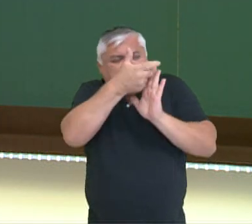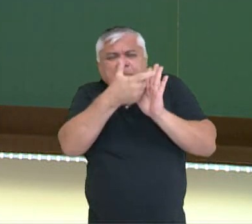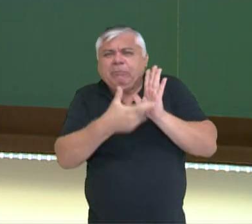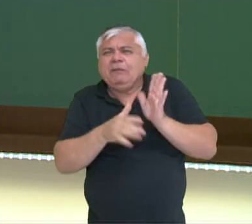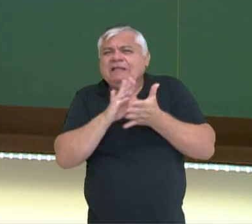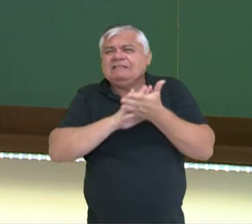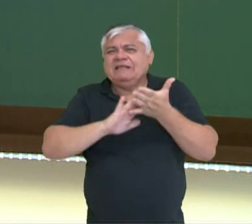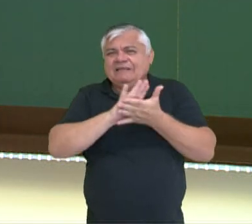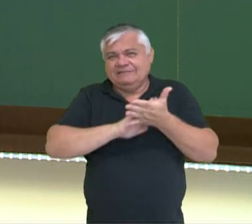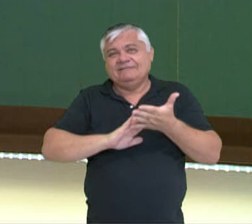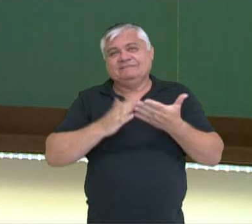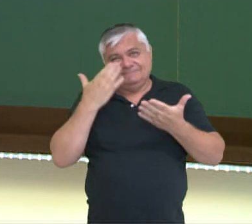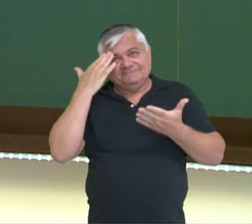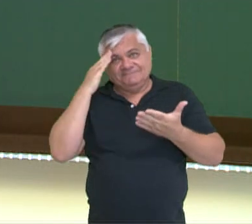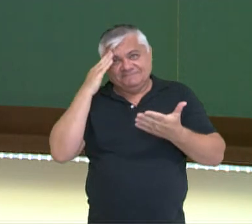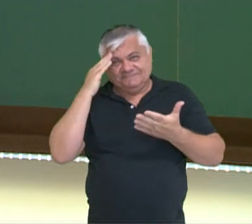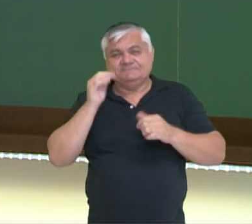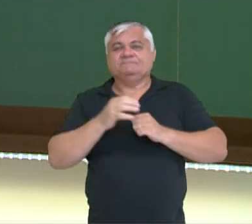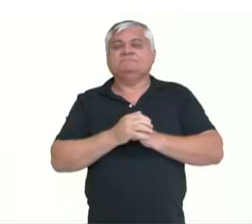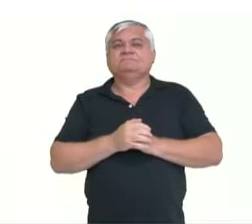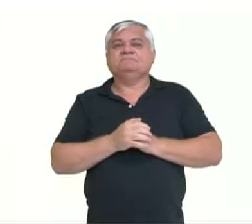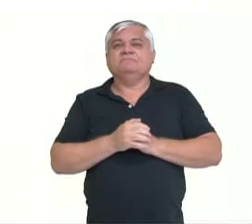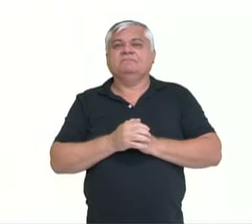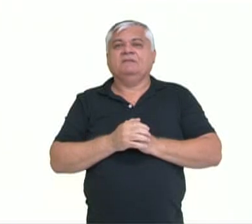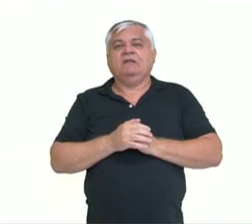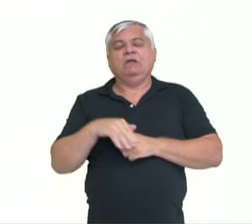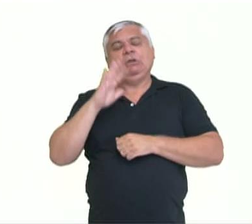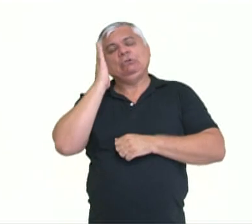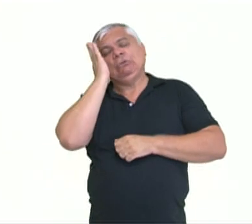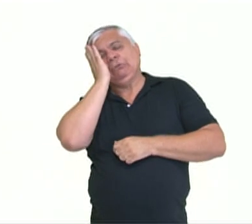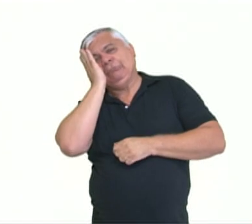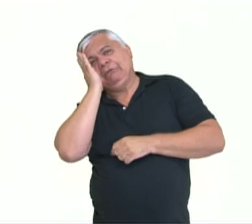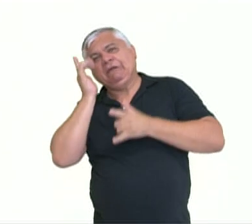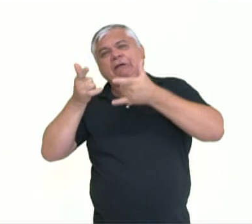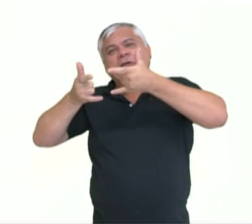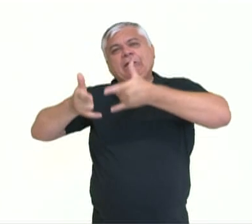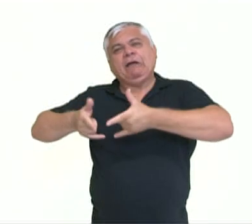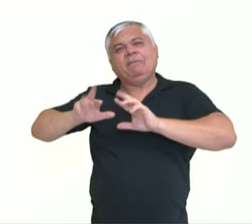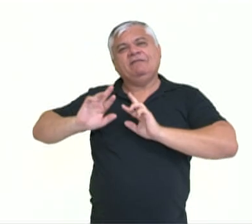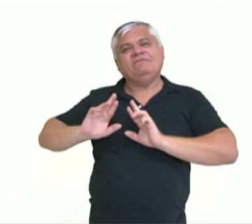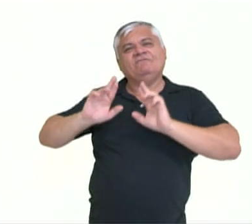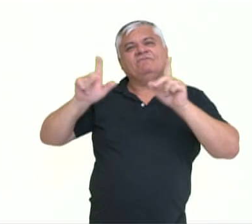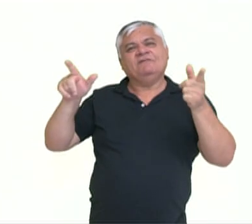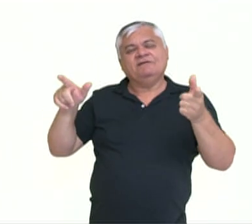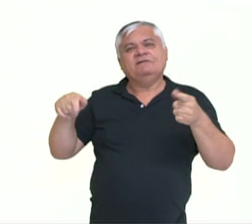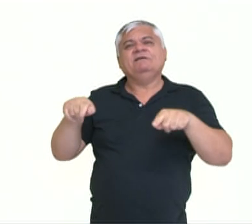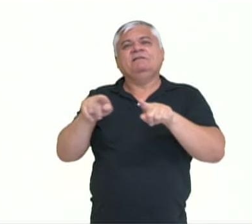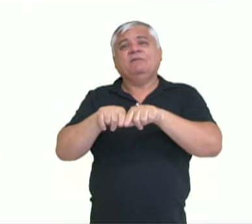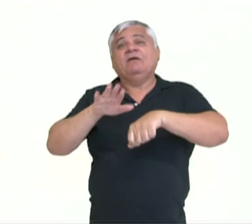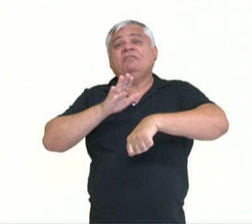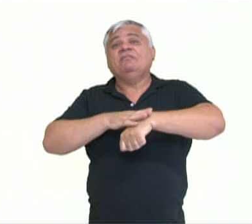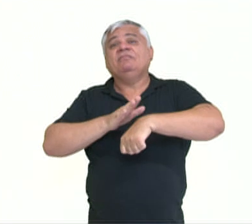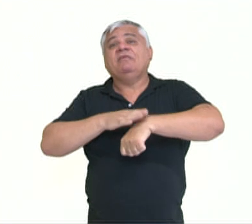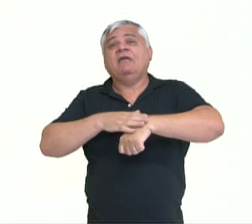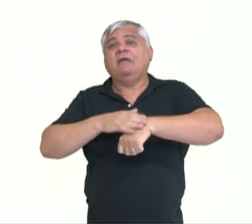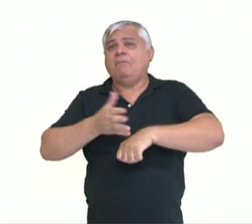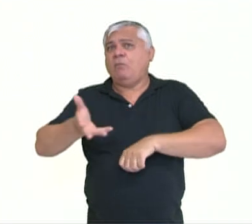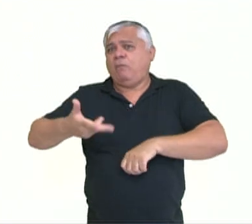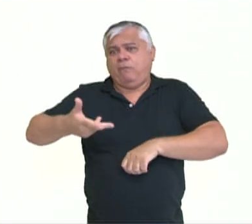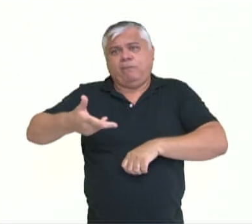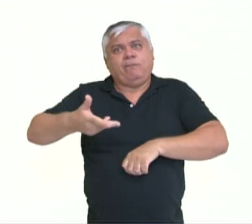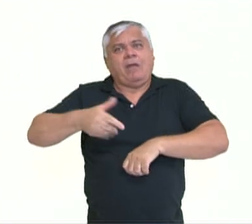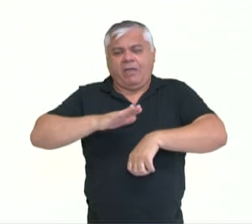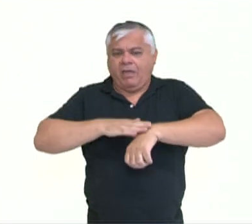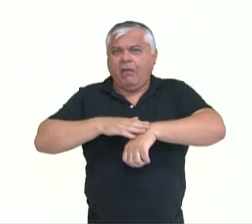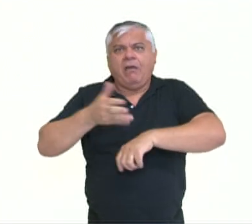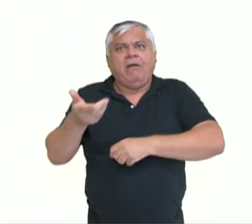nada. Bien, es dormir em outra cama, sentir que o tempo é curto, porque o tempo passa rápido,